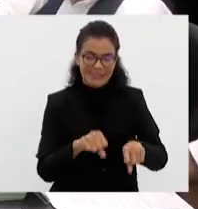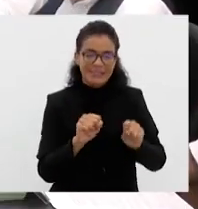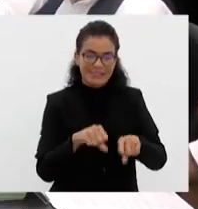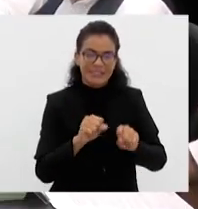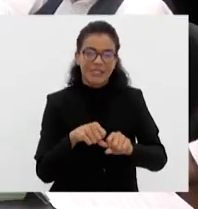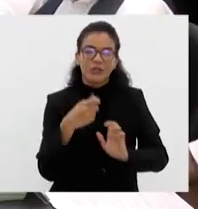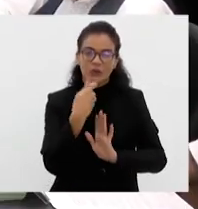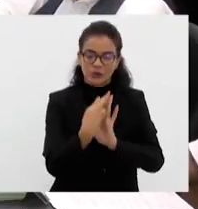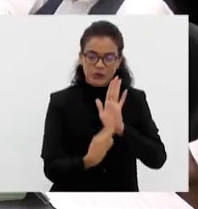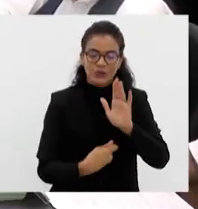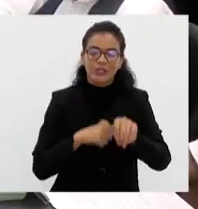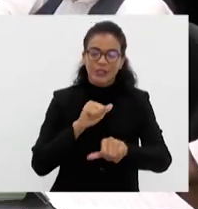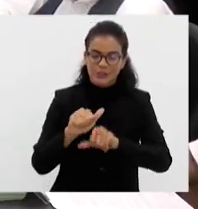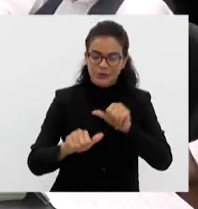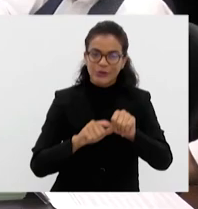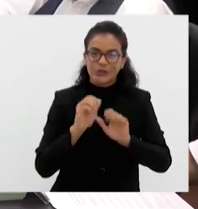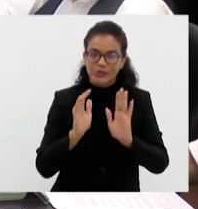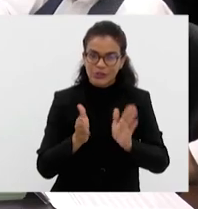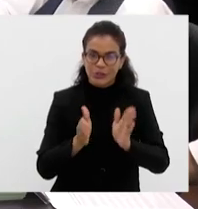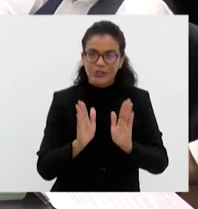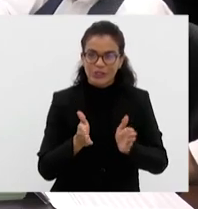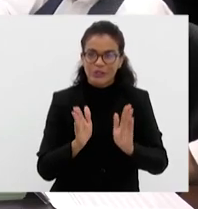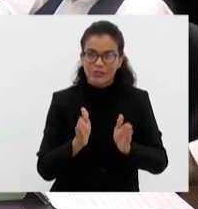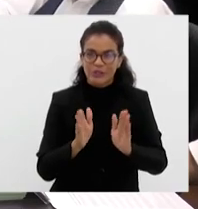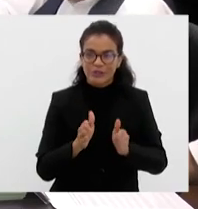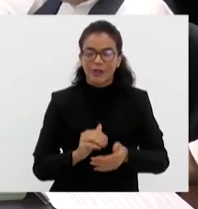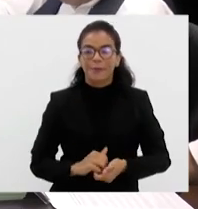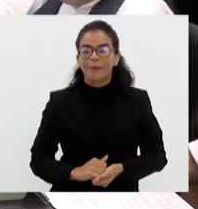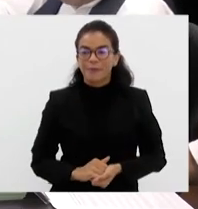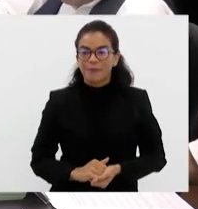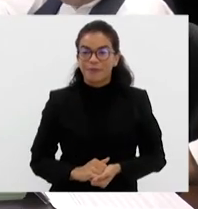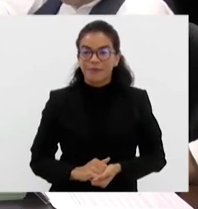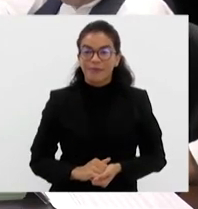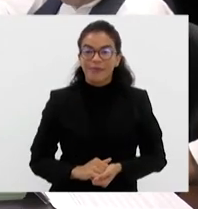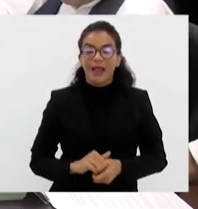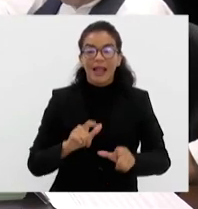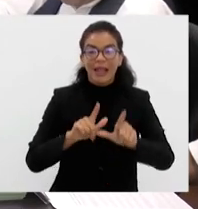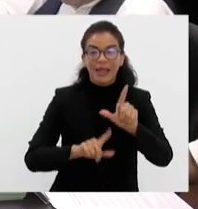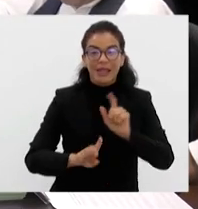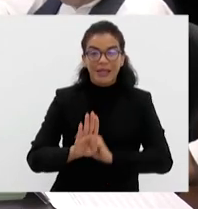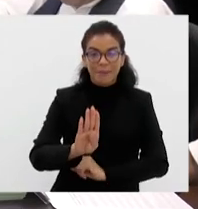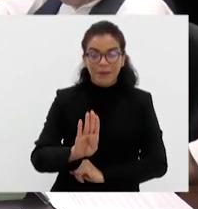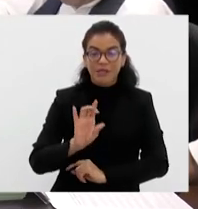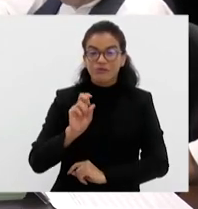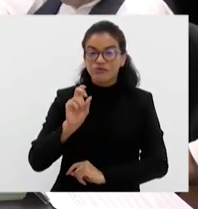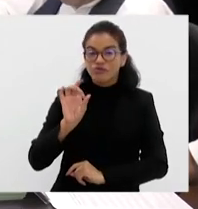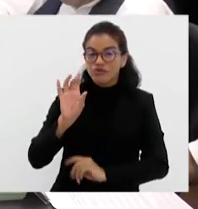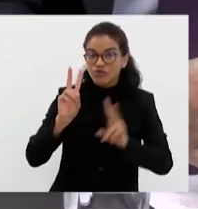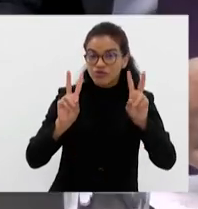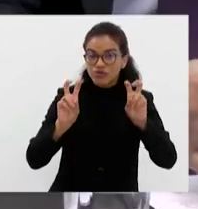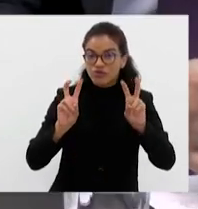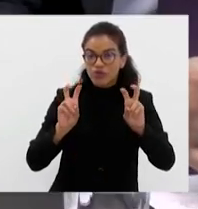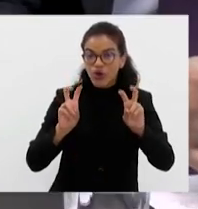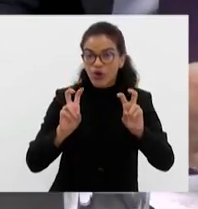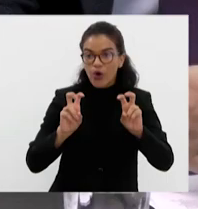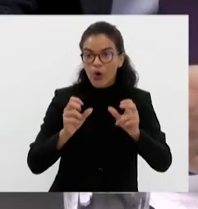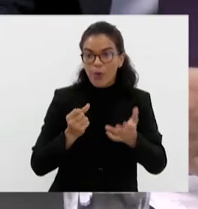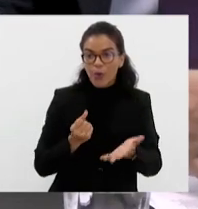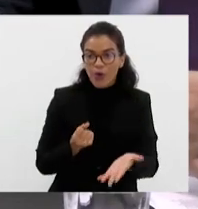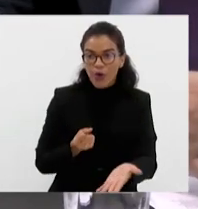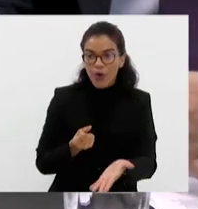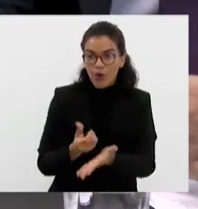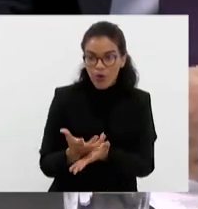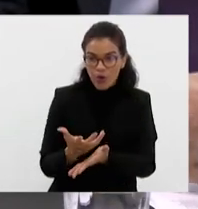alterado. Foi. Eu lhe mando entregar o substitutivo. A letra B, sobre aquisição. Sobre